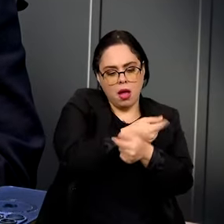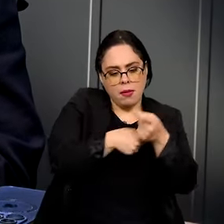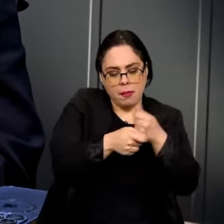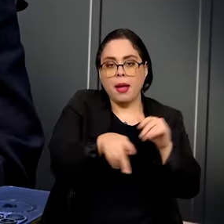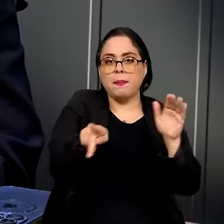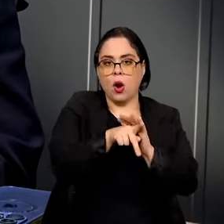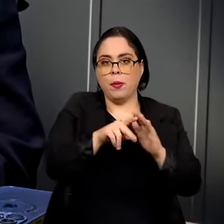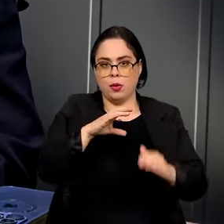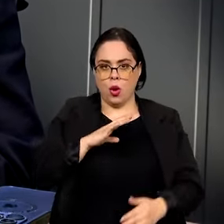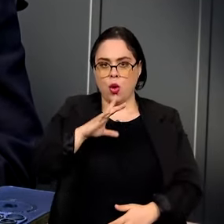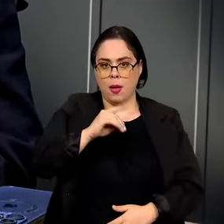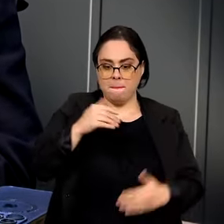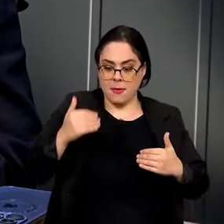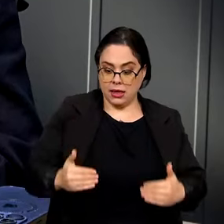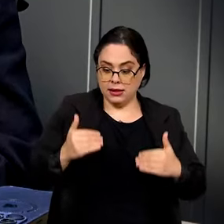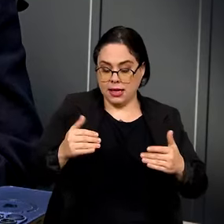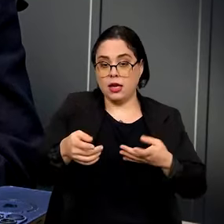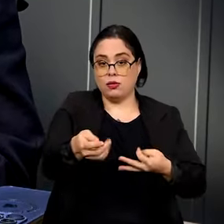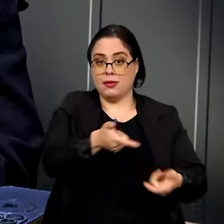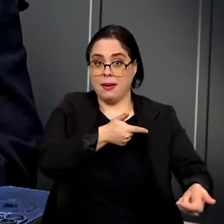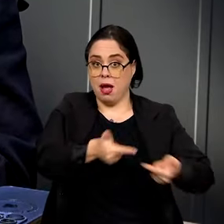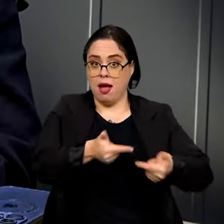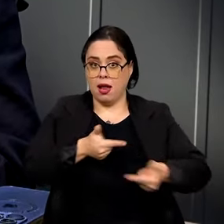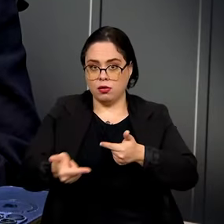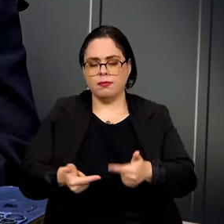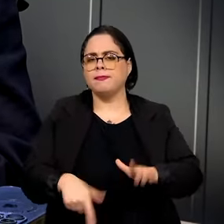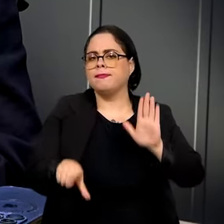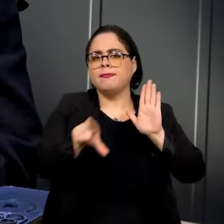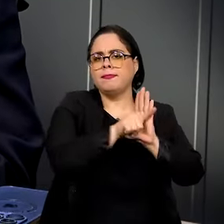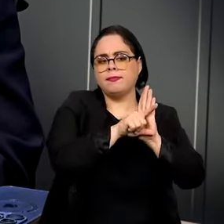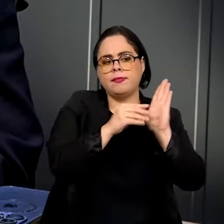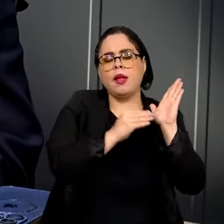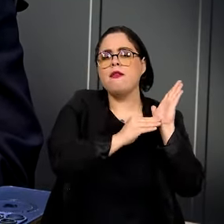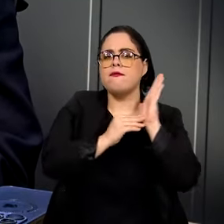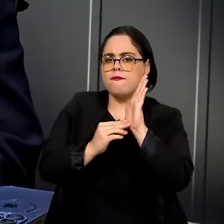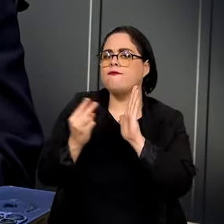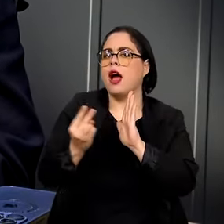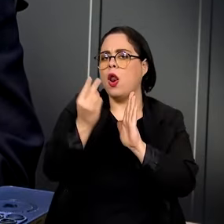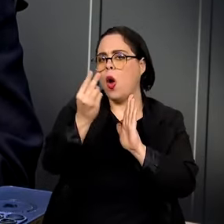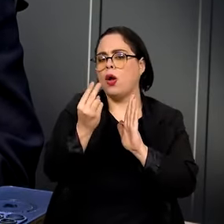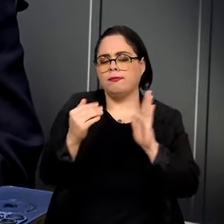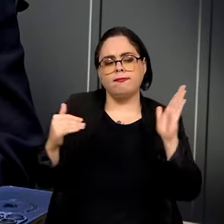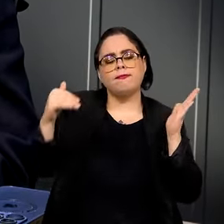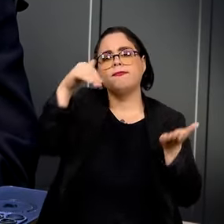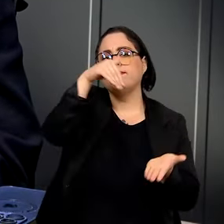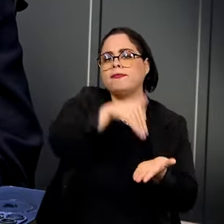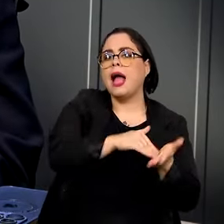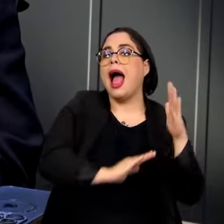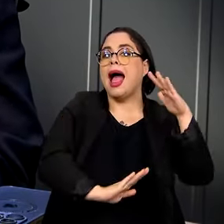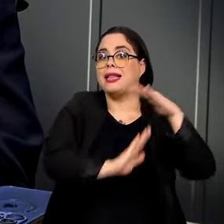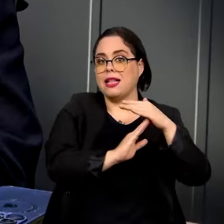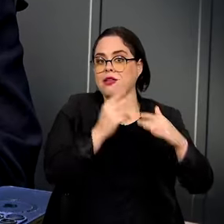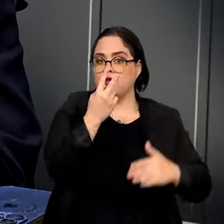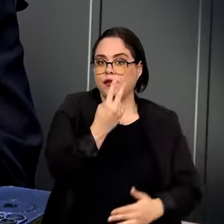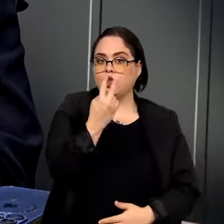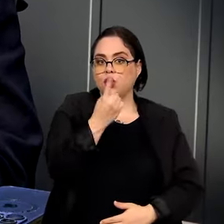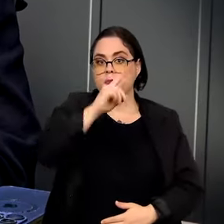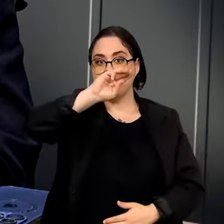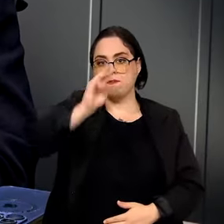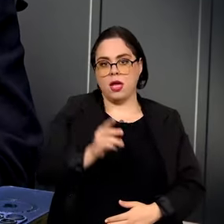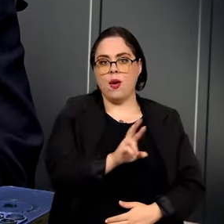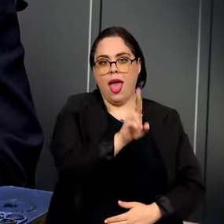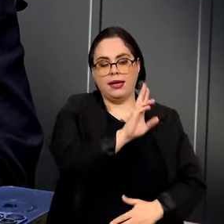é coordenado até pelo Ministério do Trabalho hoje a lei ele coloca os valores valores que vão até r$